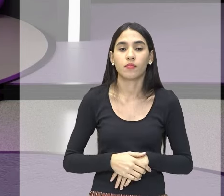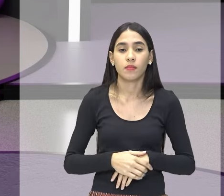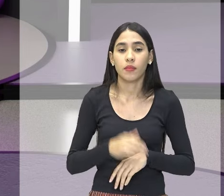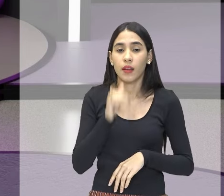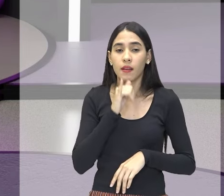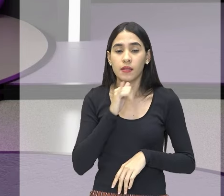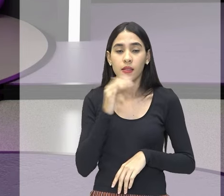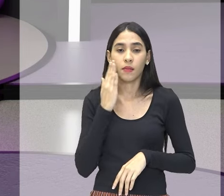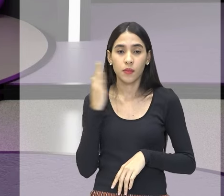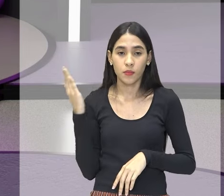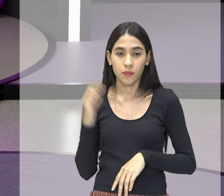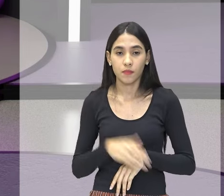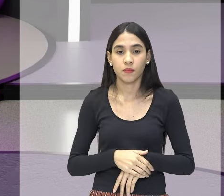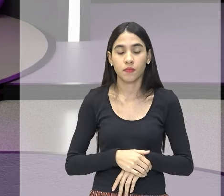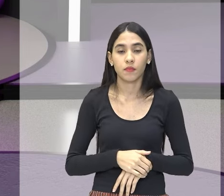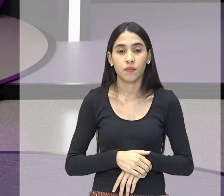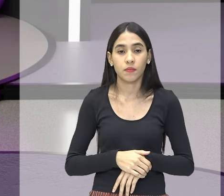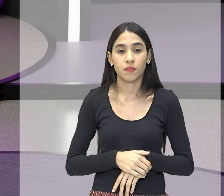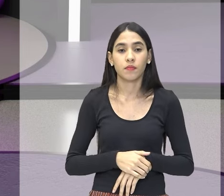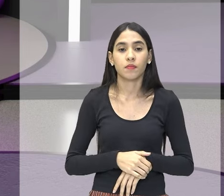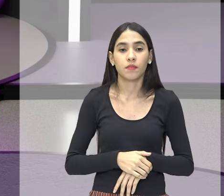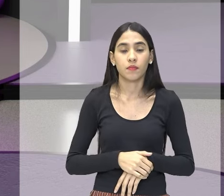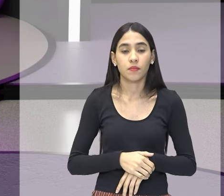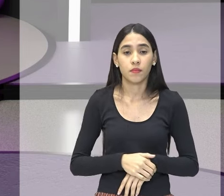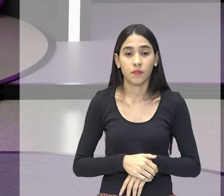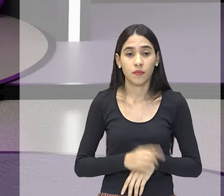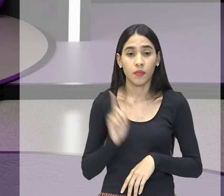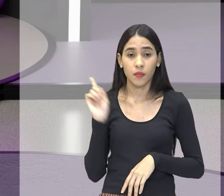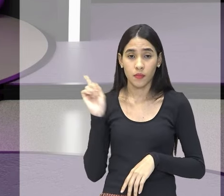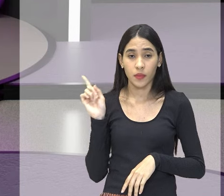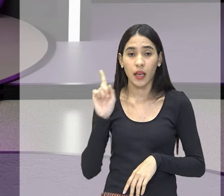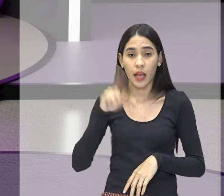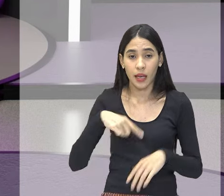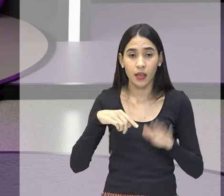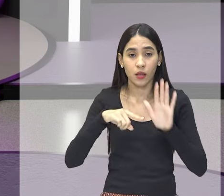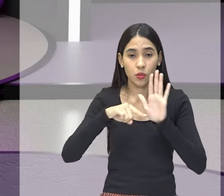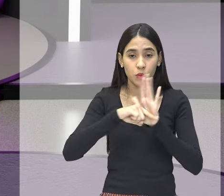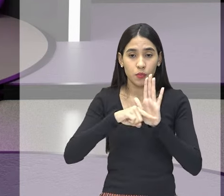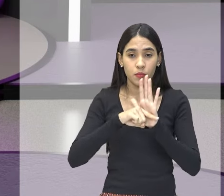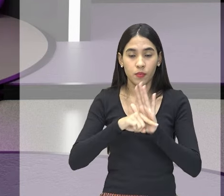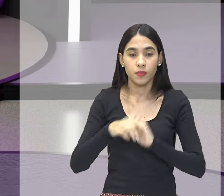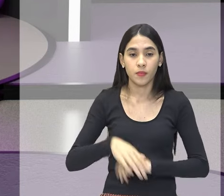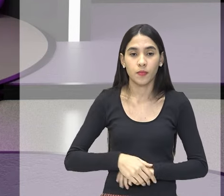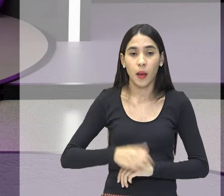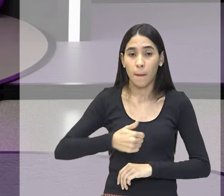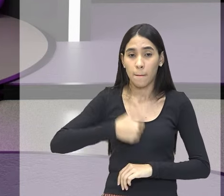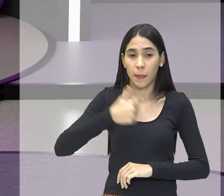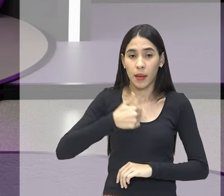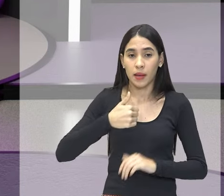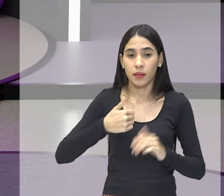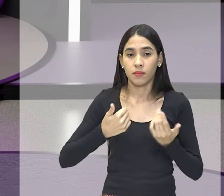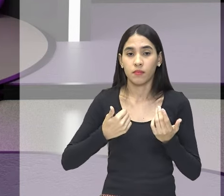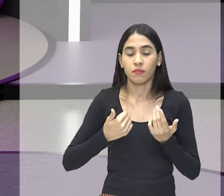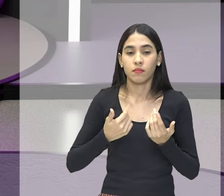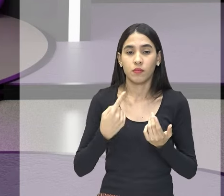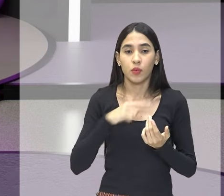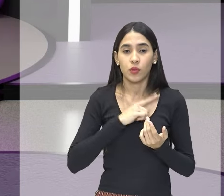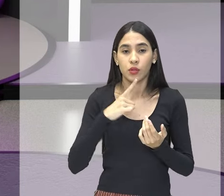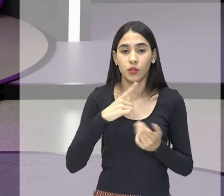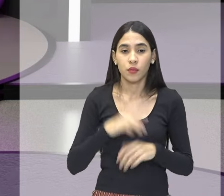um exemplo para você. Primeiramente, é uma subtração. Ali, a primeira parte da subtração, nós